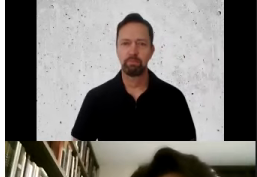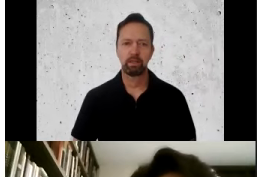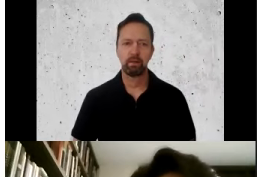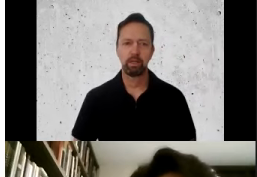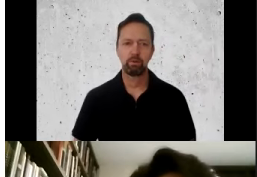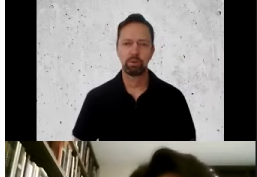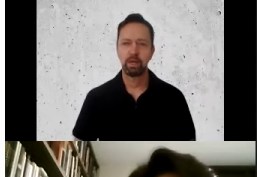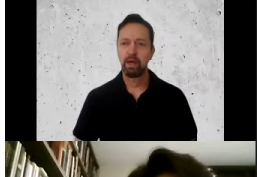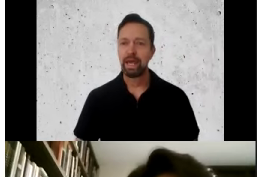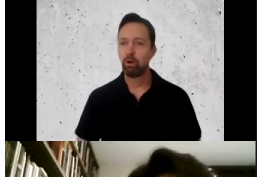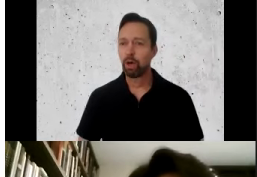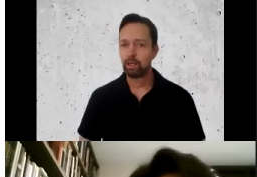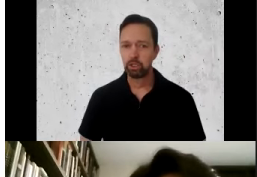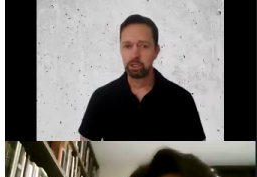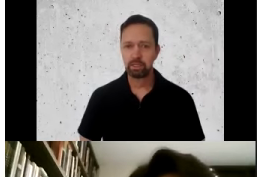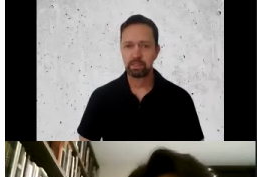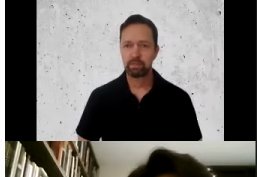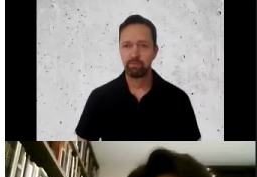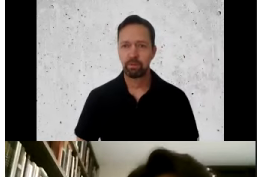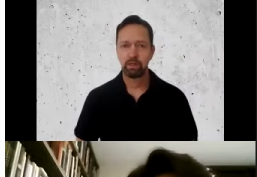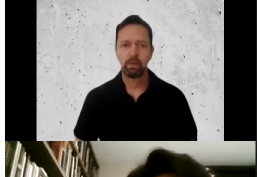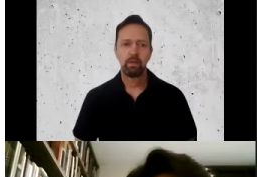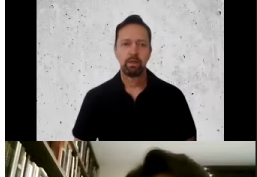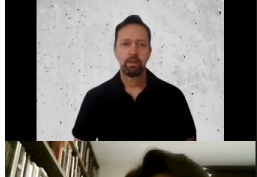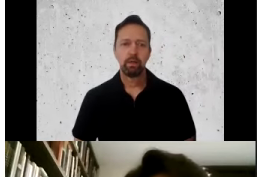ministérios, departamentos, ONGs,